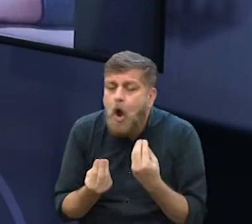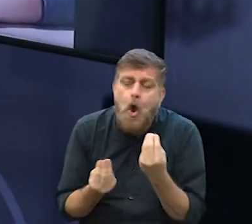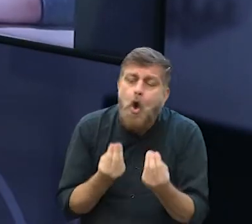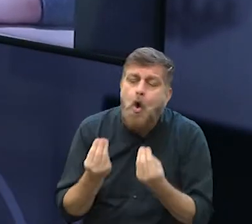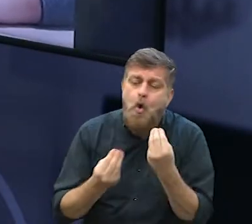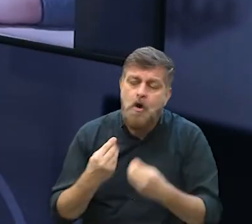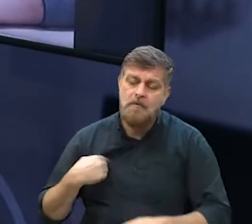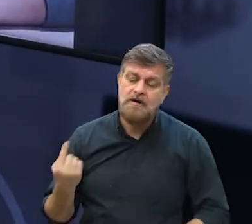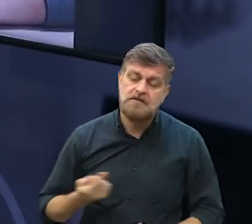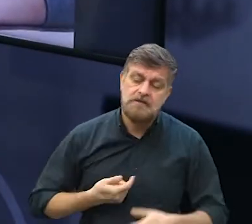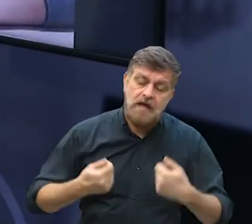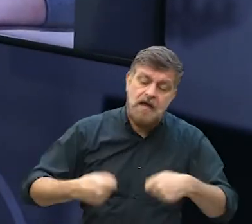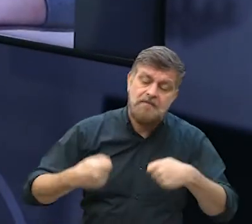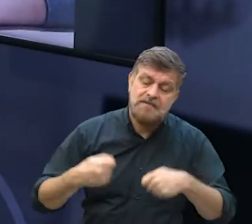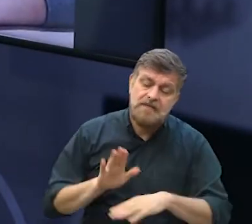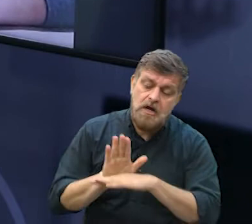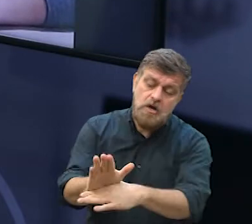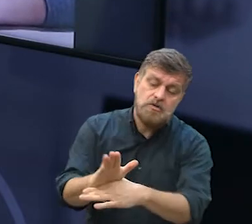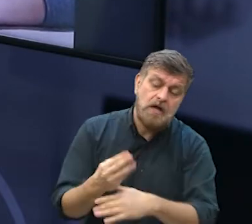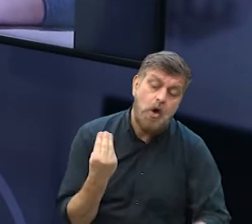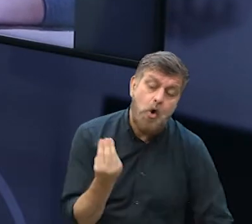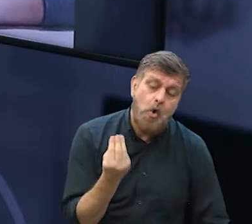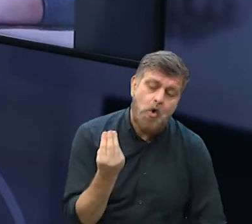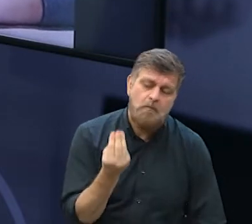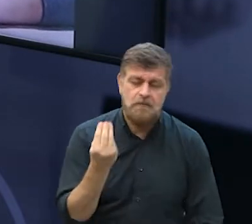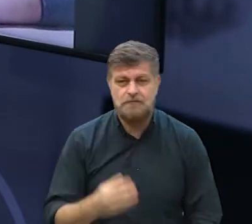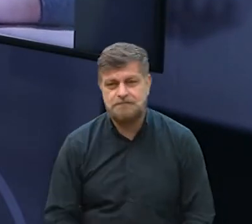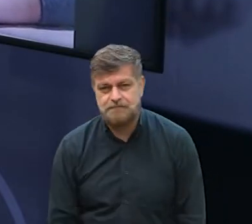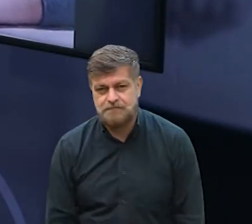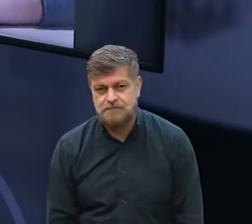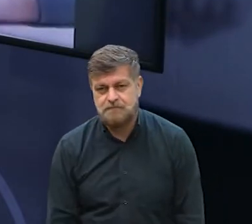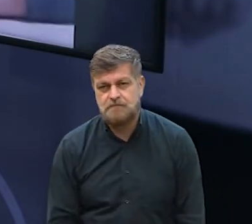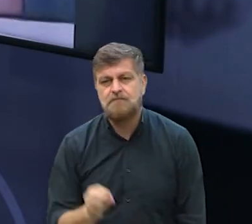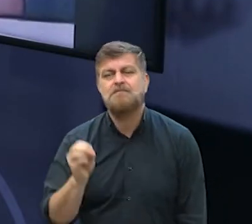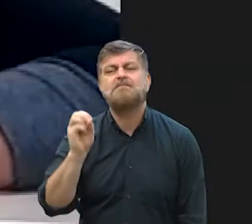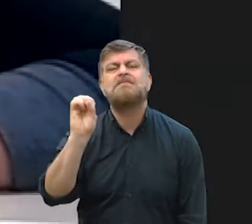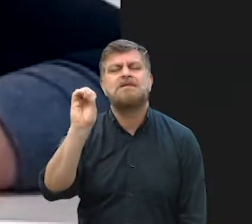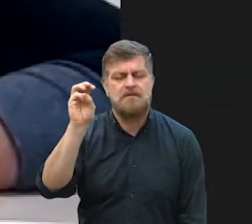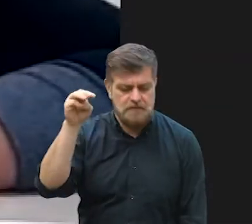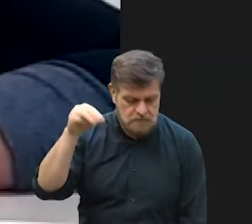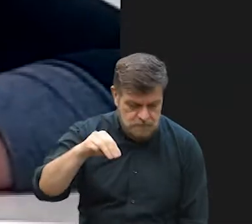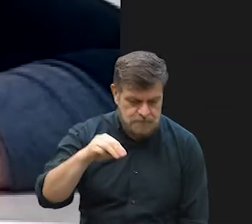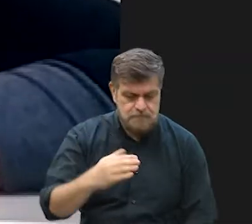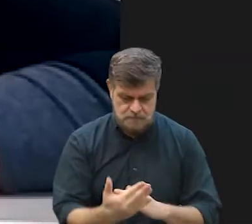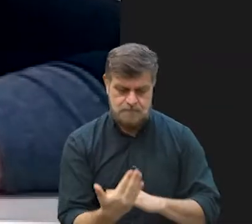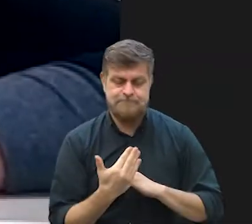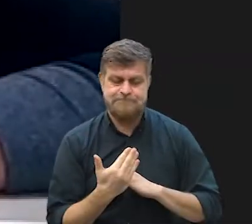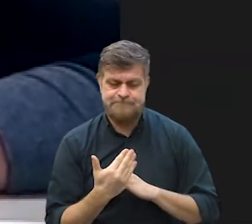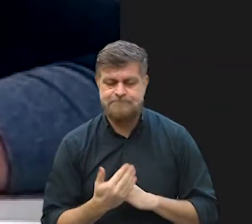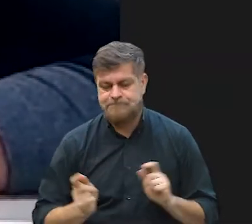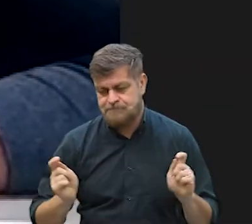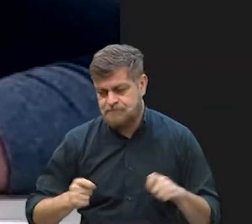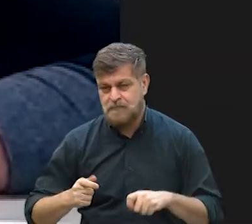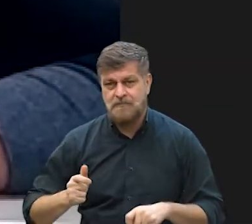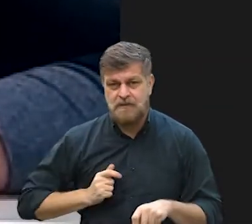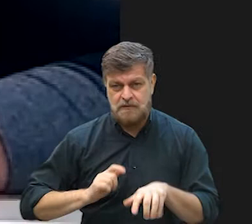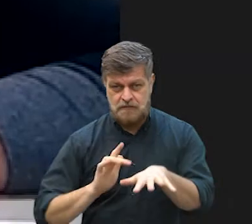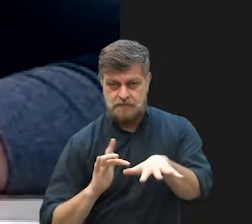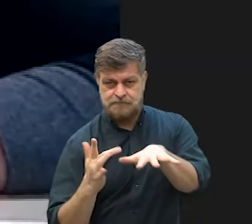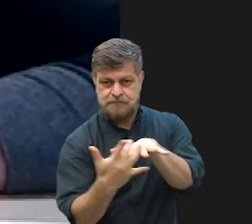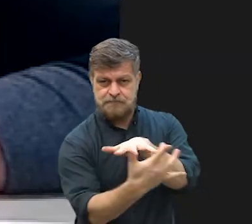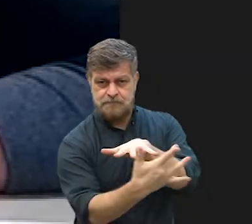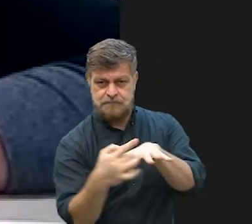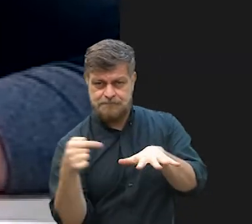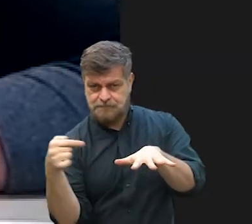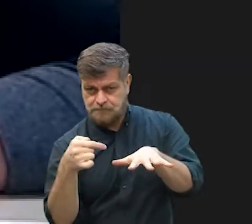gente precisa para ajudar vocês? Sim, pode ajudar muito. Bom, nós temos as mídias sociais aí,